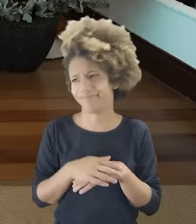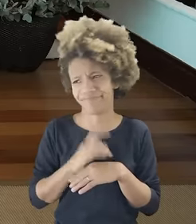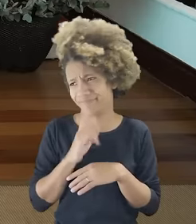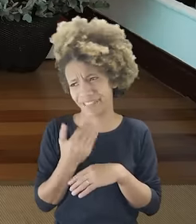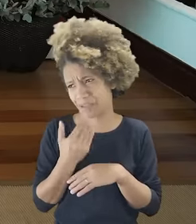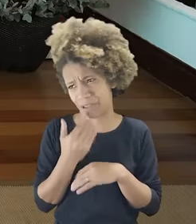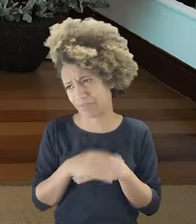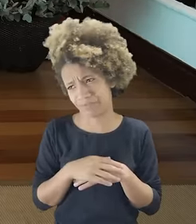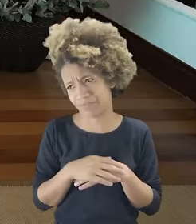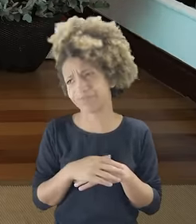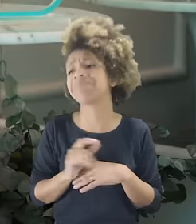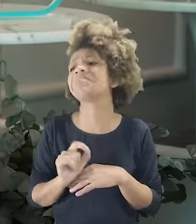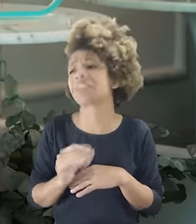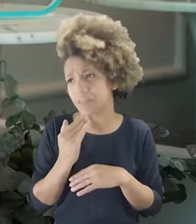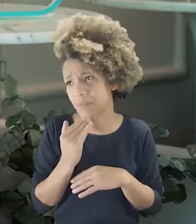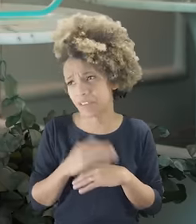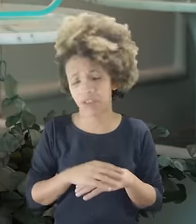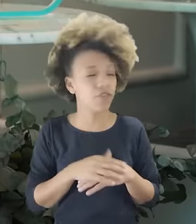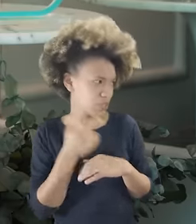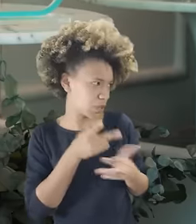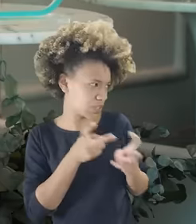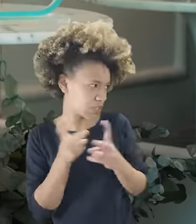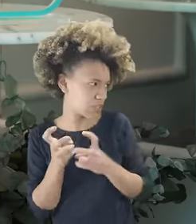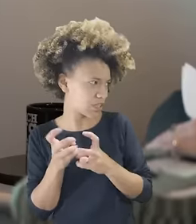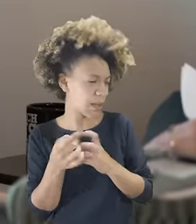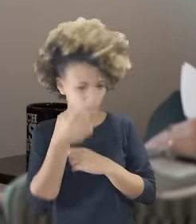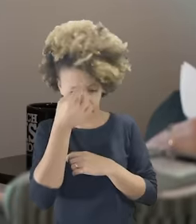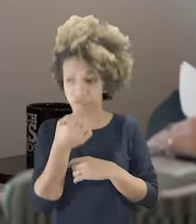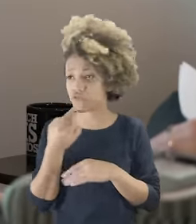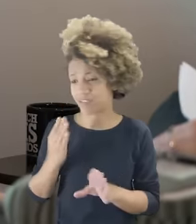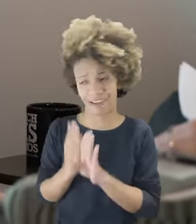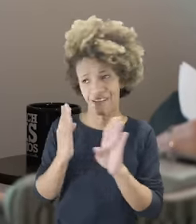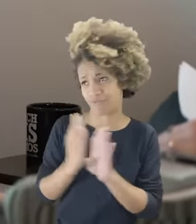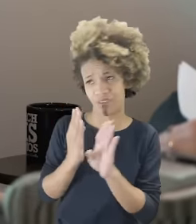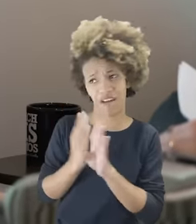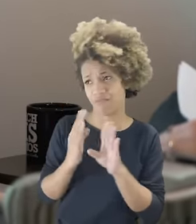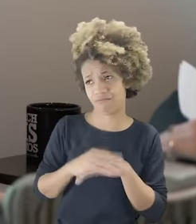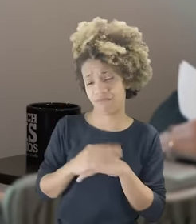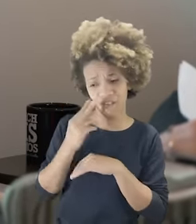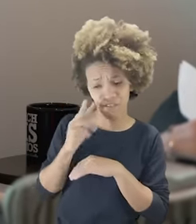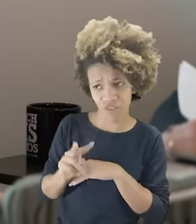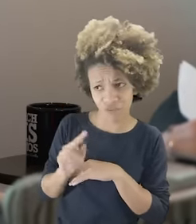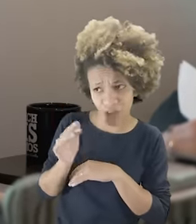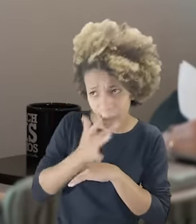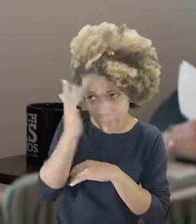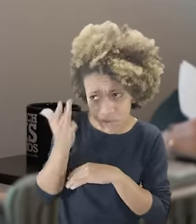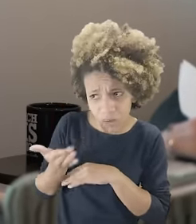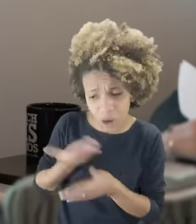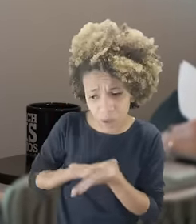tá pedindo Ah quem tá pedindo você consegue identificar então traços de cara de cara eu vejo assim por exemplo uma pessoa